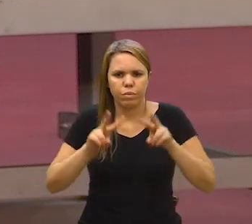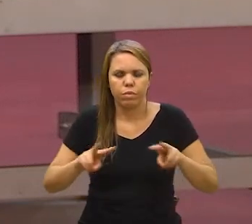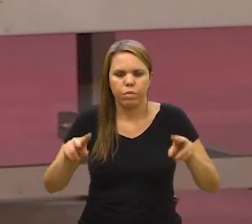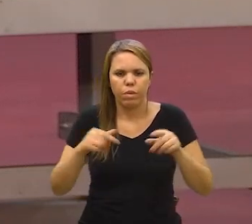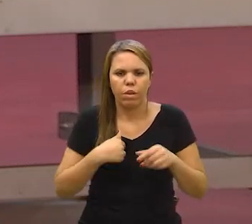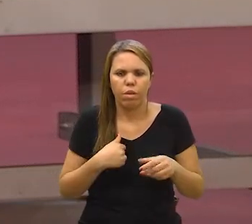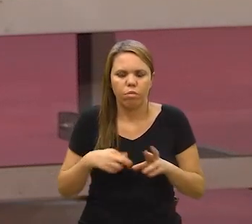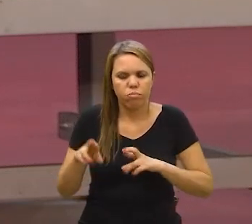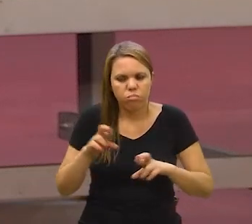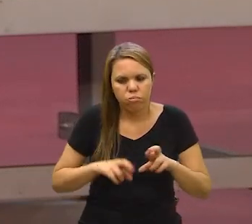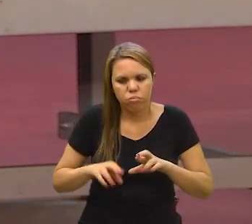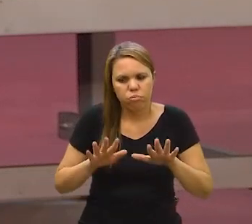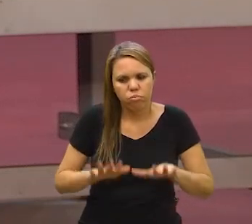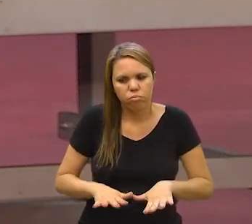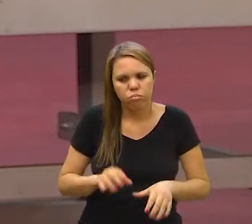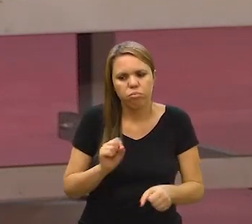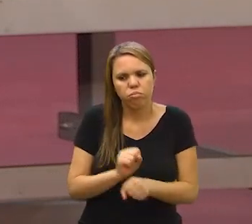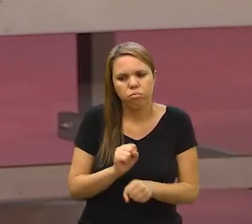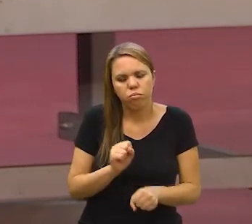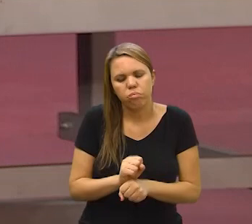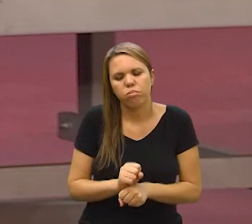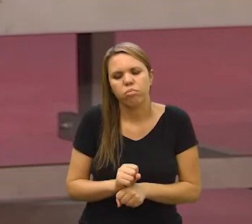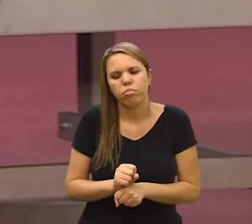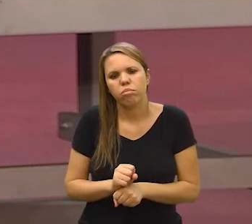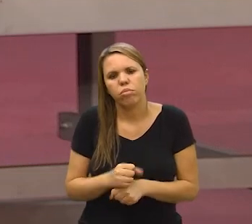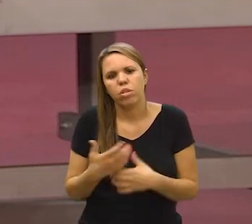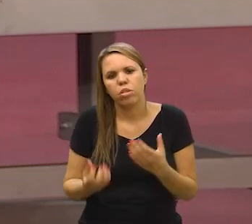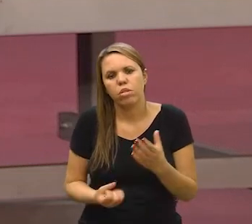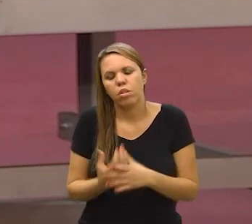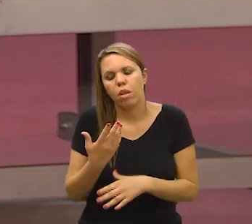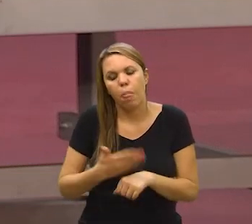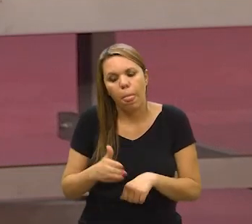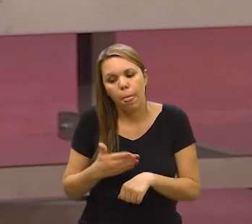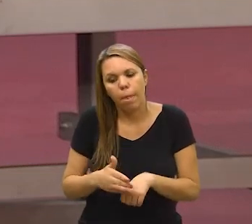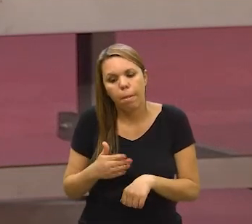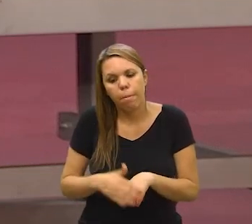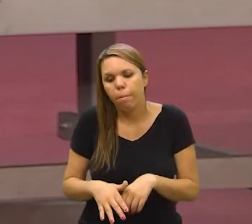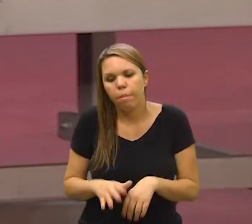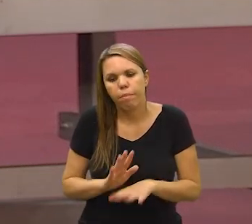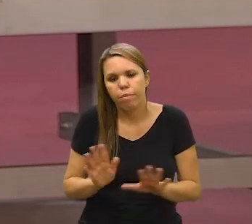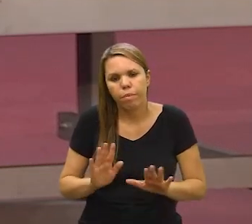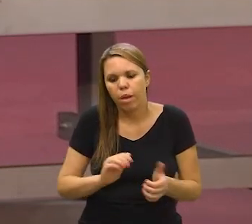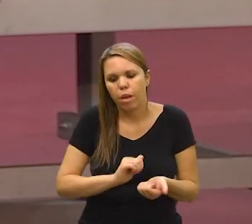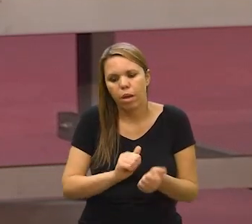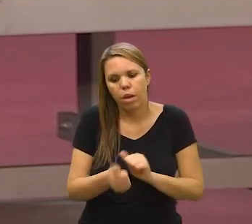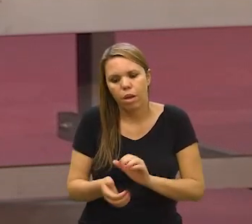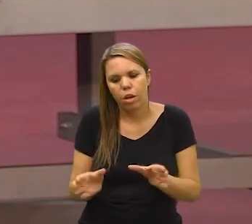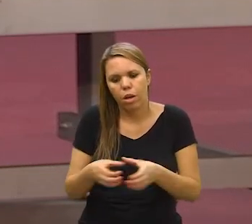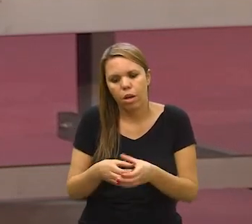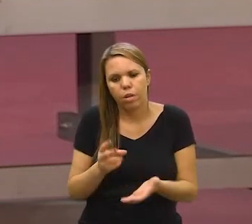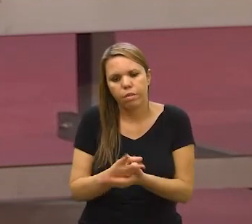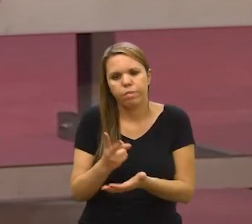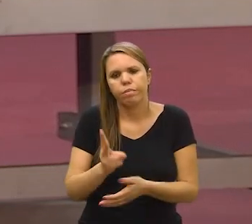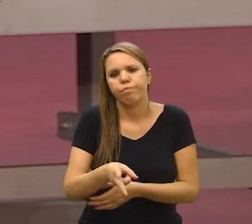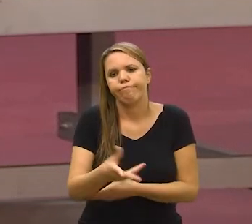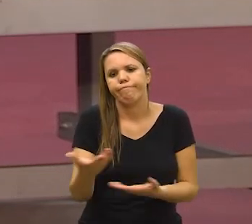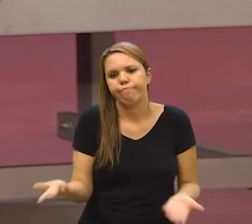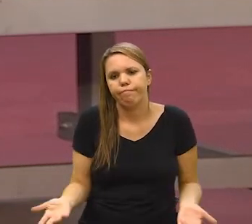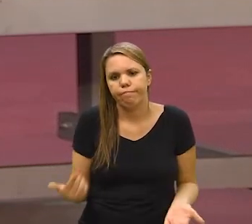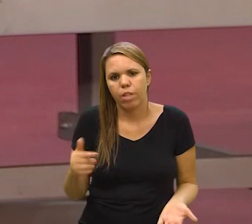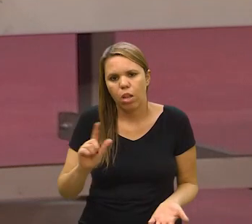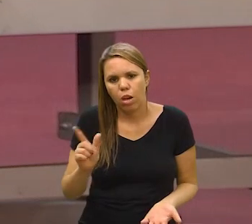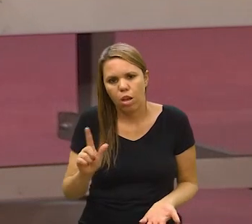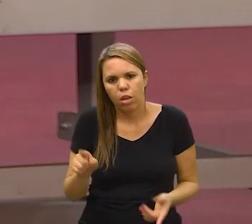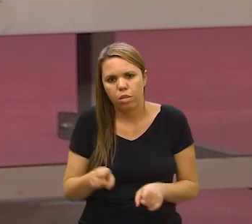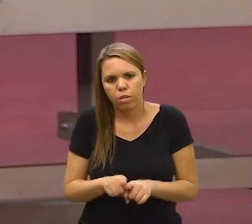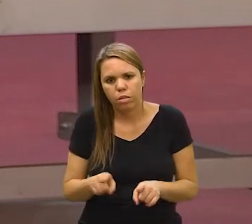vistoriados, digamos assim, continuariam olhando como estaria nosso rendimento, mas não mais como atletas da seleção permanente. E lógico que isso